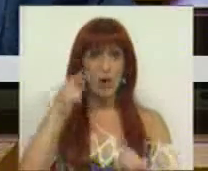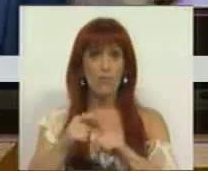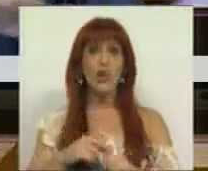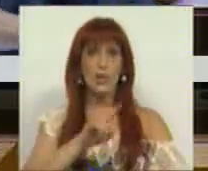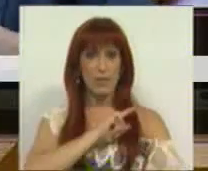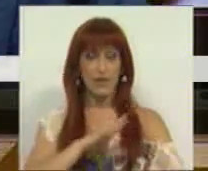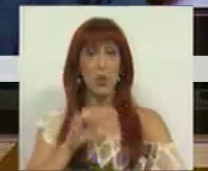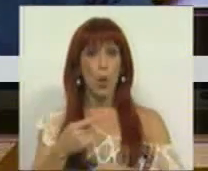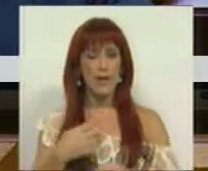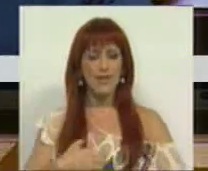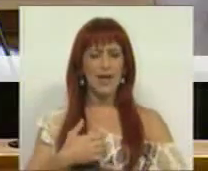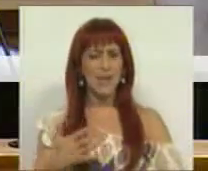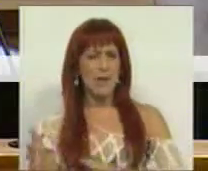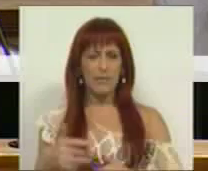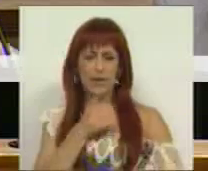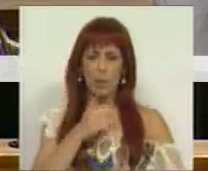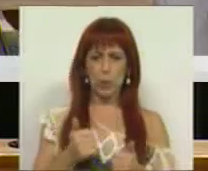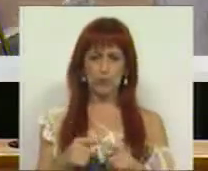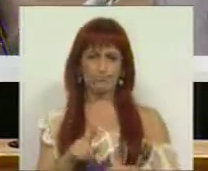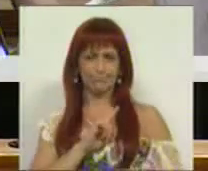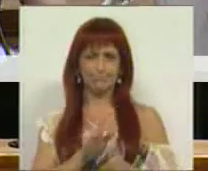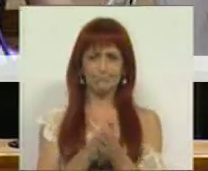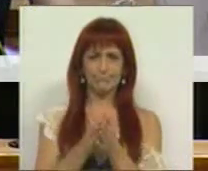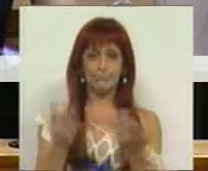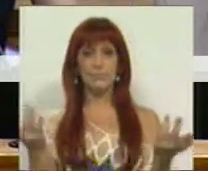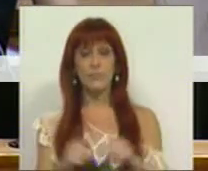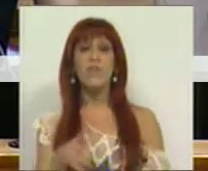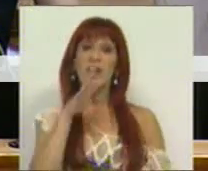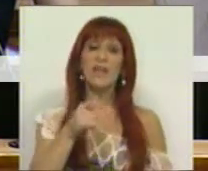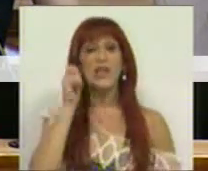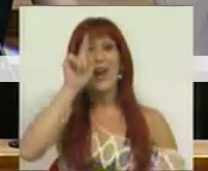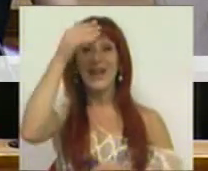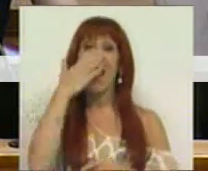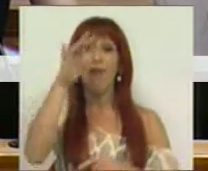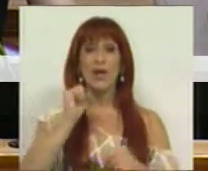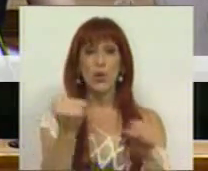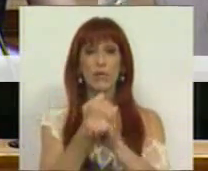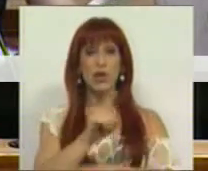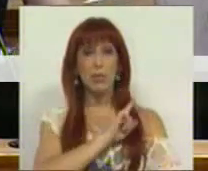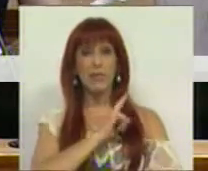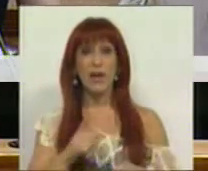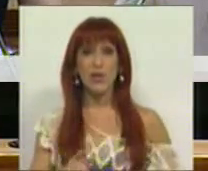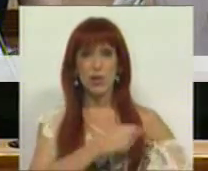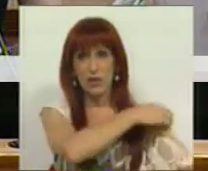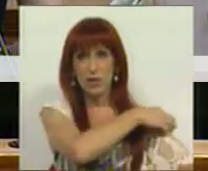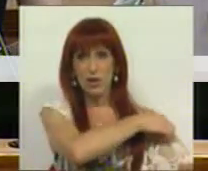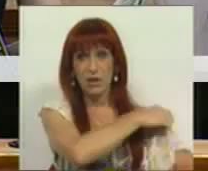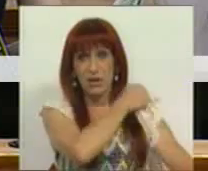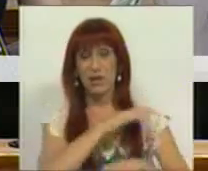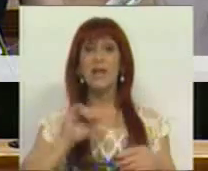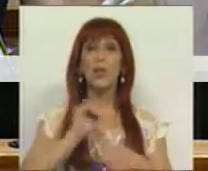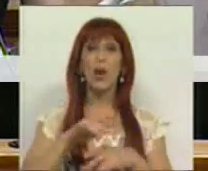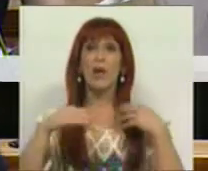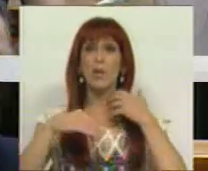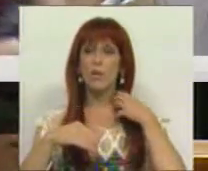nos privados quando já se sentem mais ou menos à vontade numa privatização, diz quem está à frente dos serviços privados de Correios na